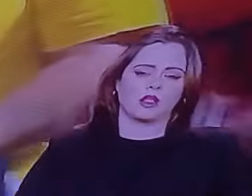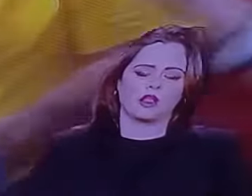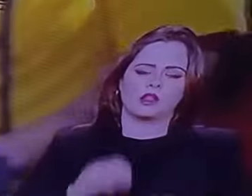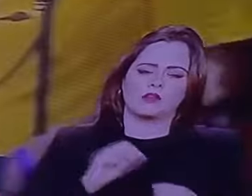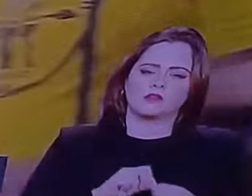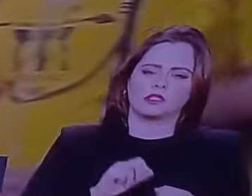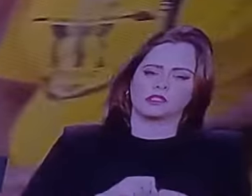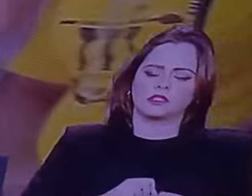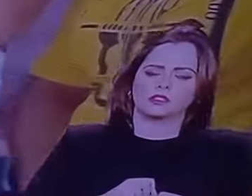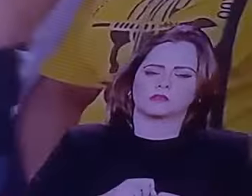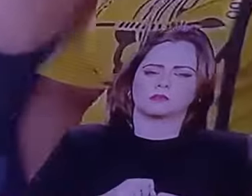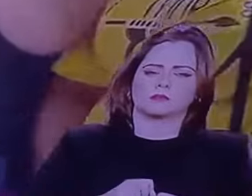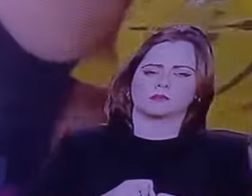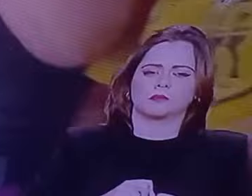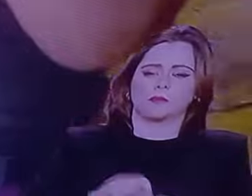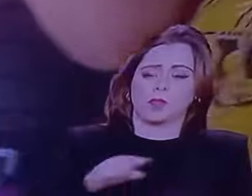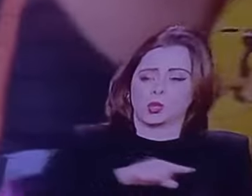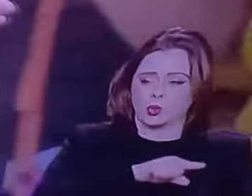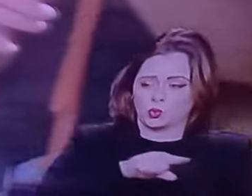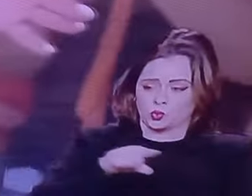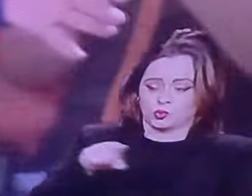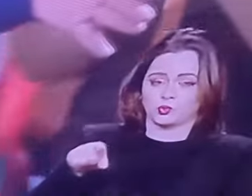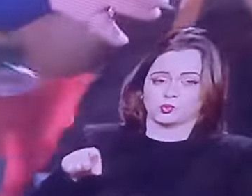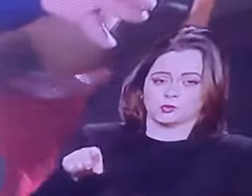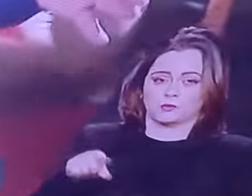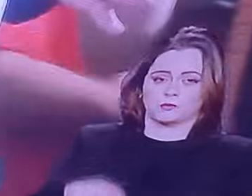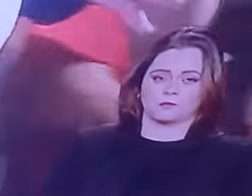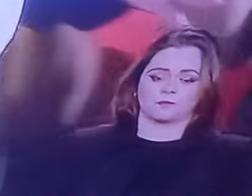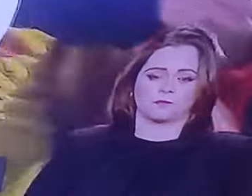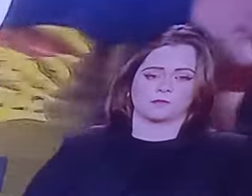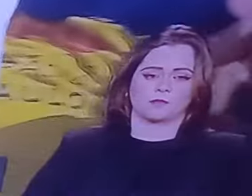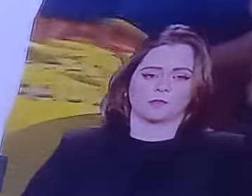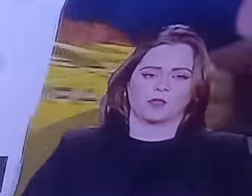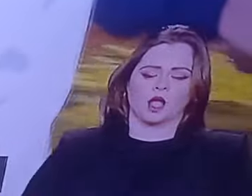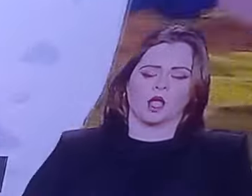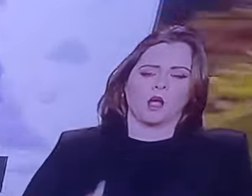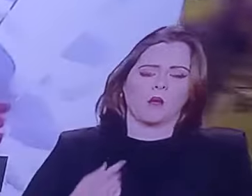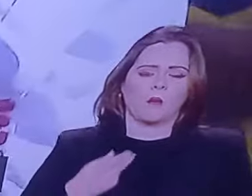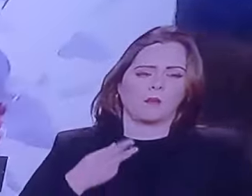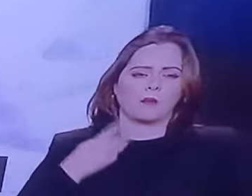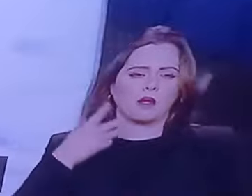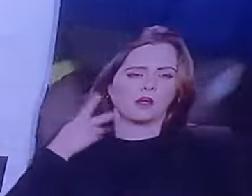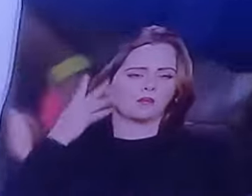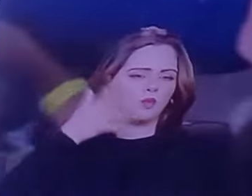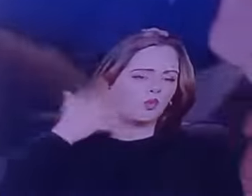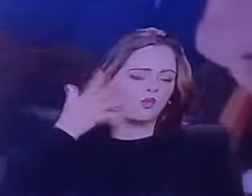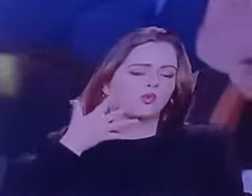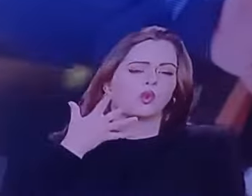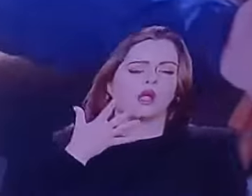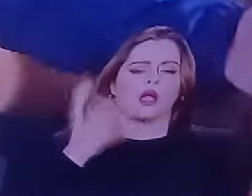fazer com vocês uma fala rápida,